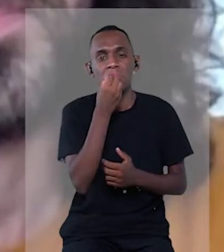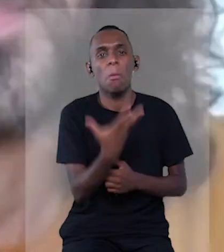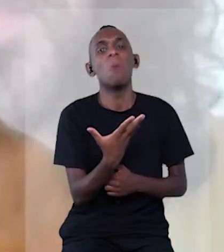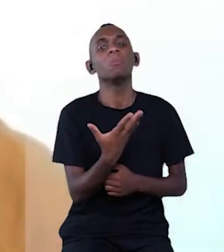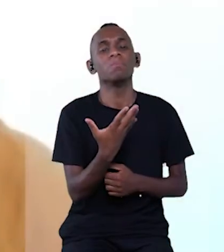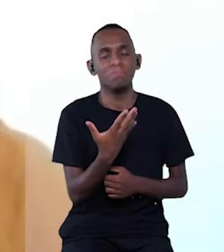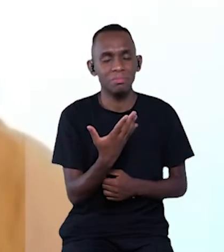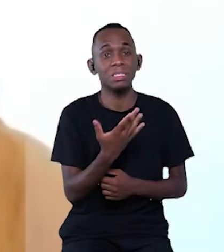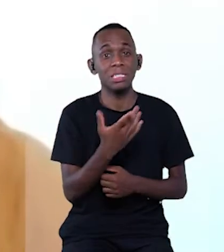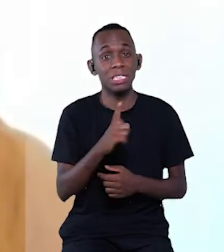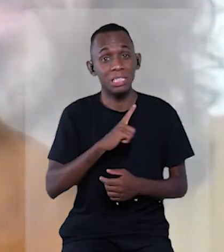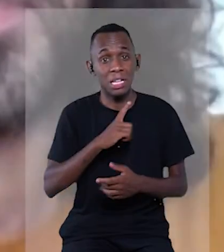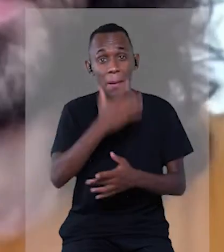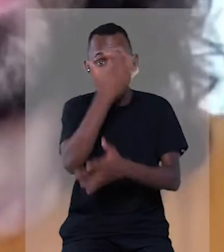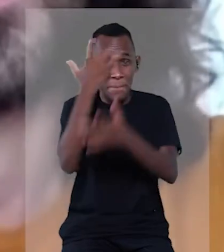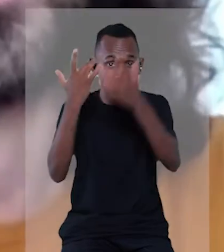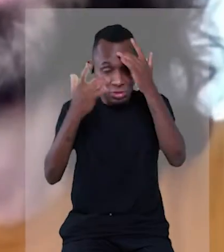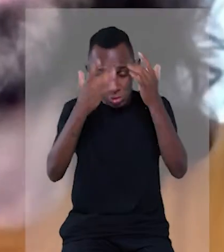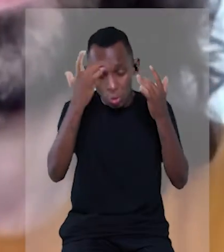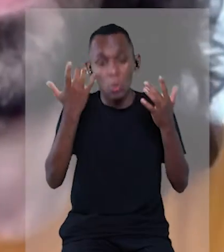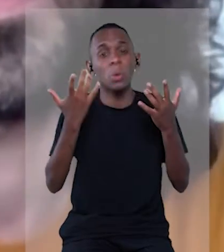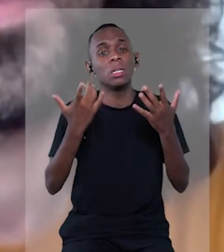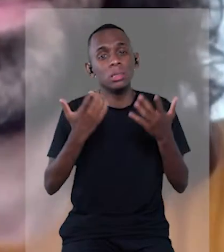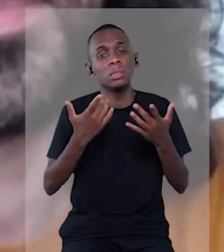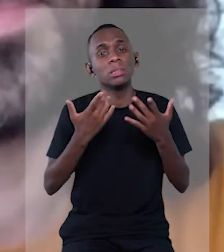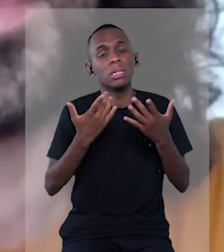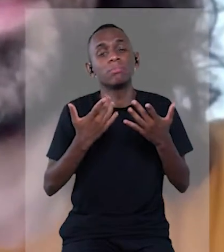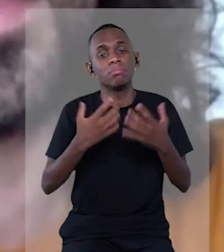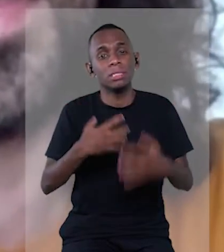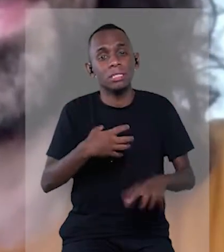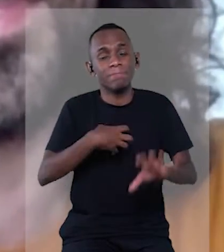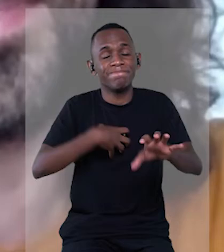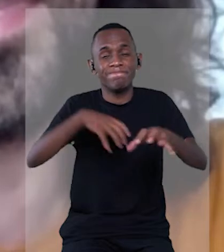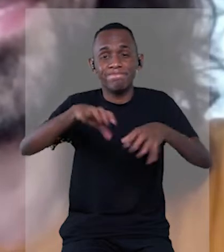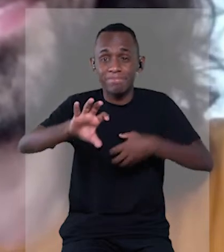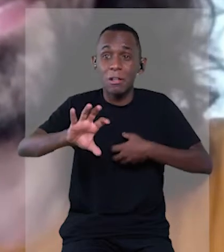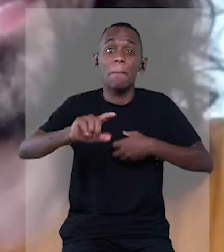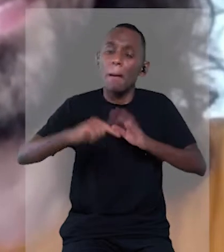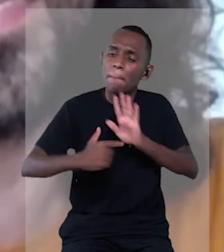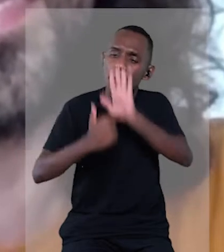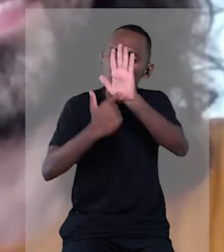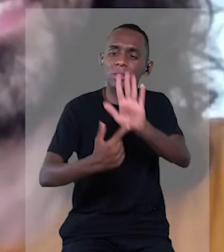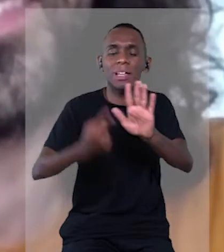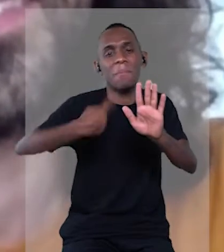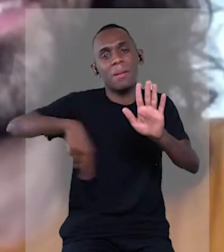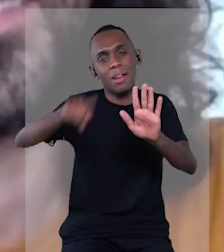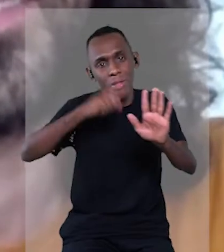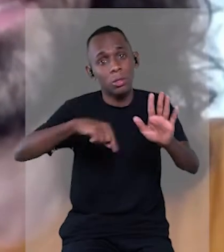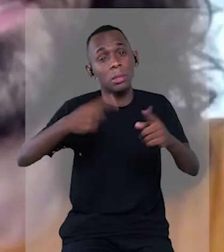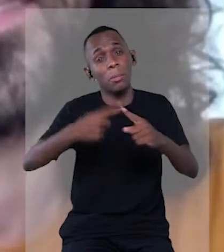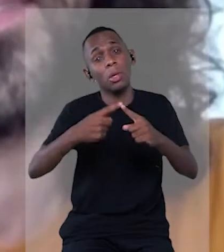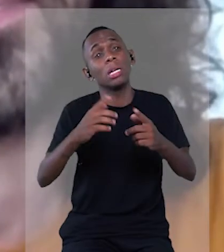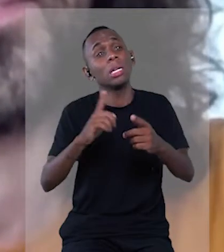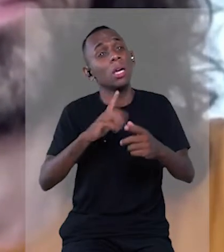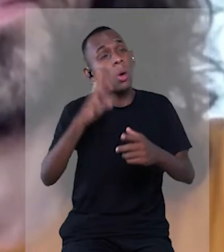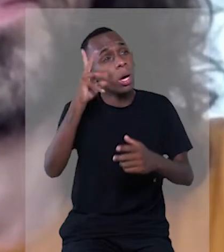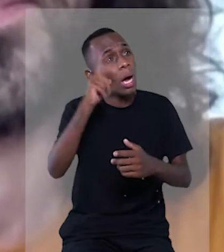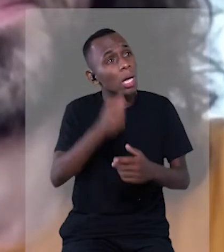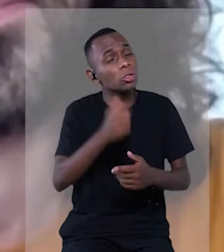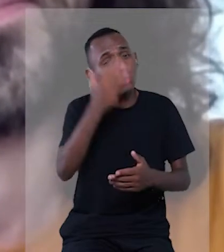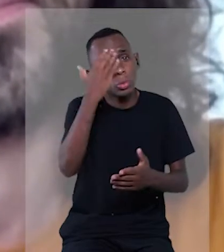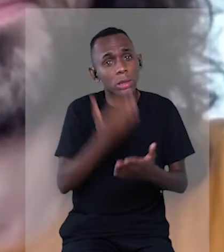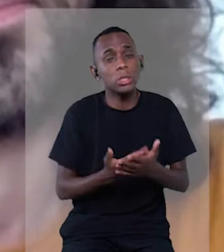bom que tem pessoas sensíveis assim como você para traduzir isso para a gente, né? Porque eu acho que todo mundo tem, às